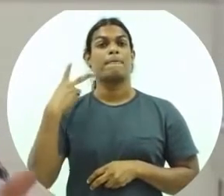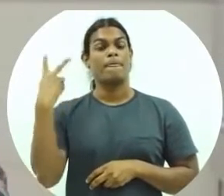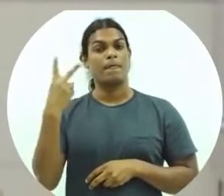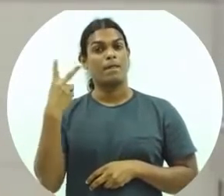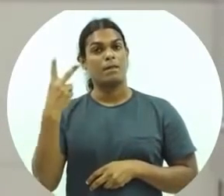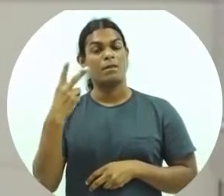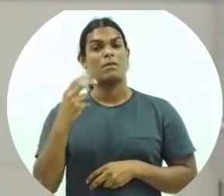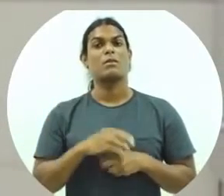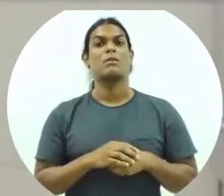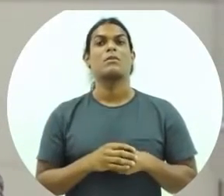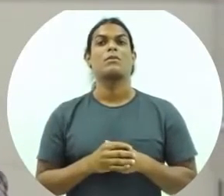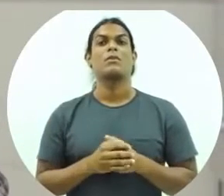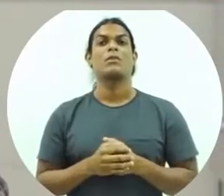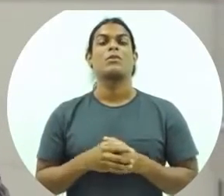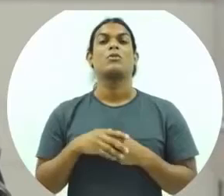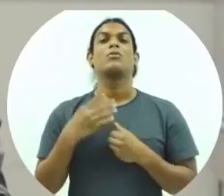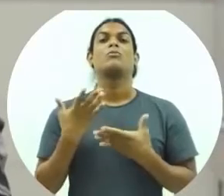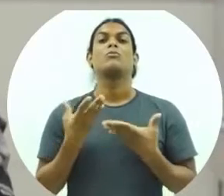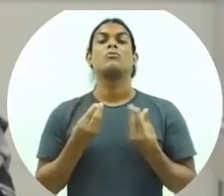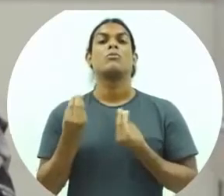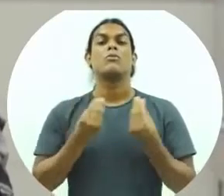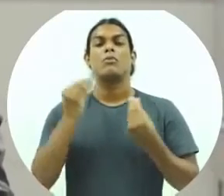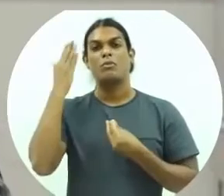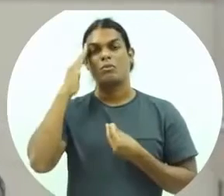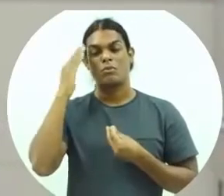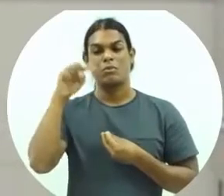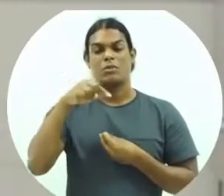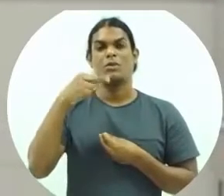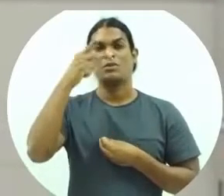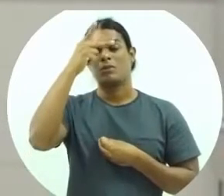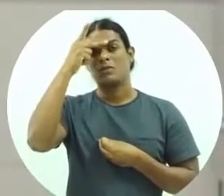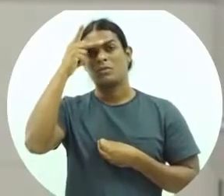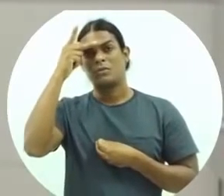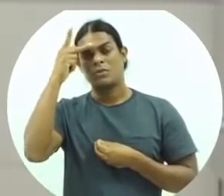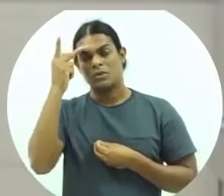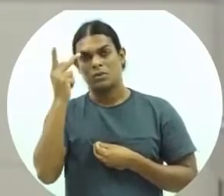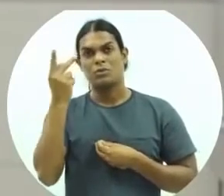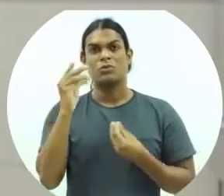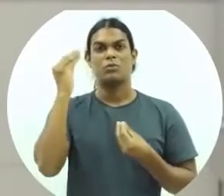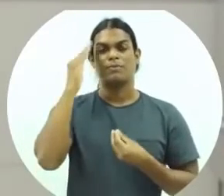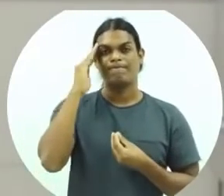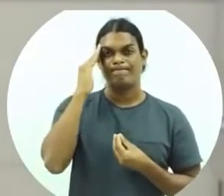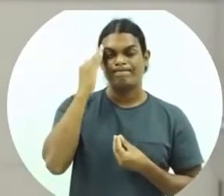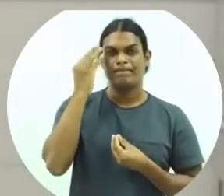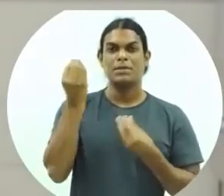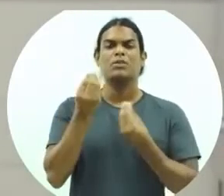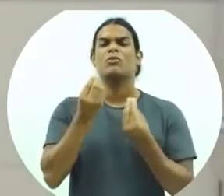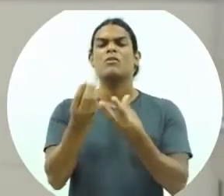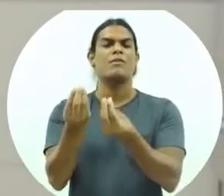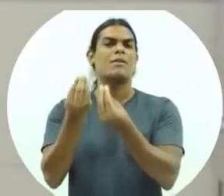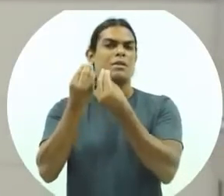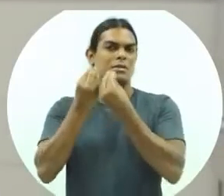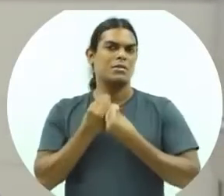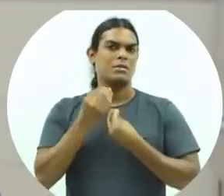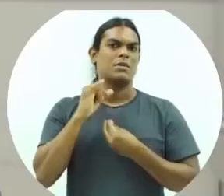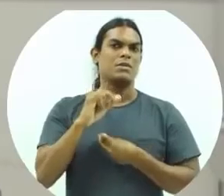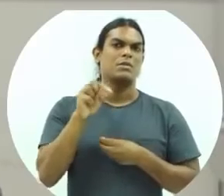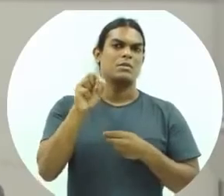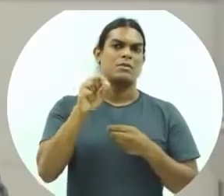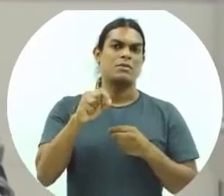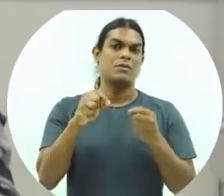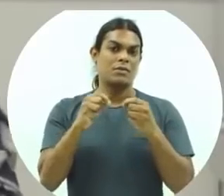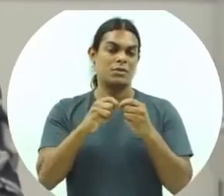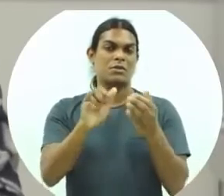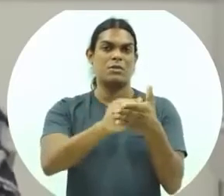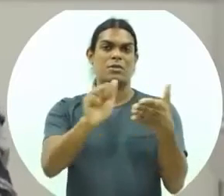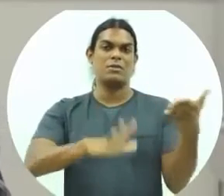o quanto que aquele funcionário entende que alcançando um bom desempenho, o que ele irá receber